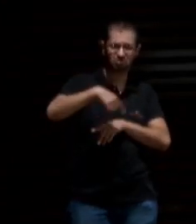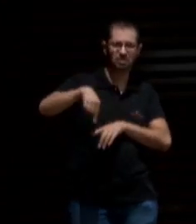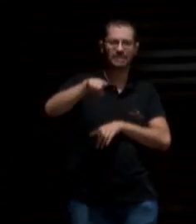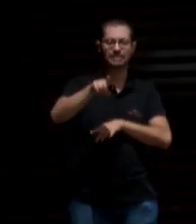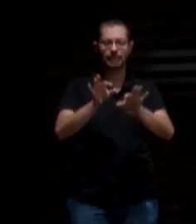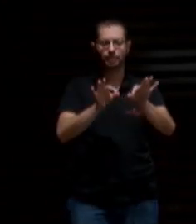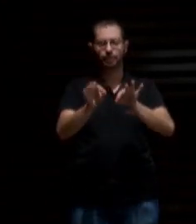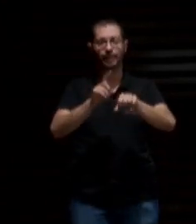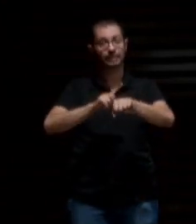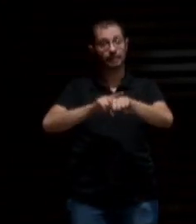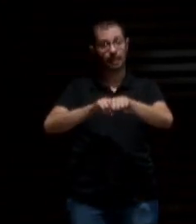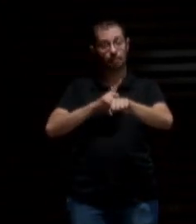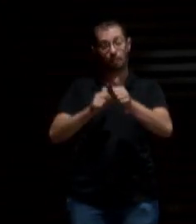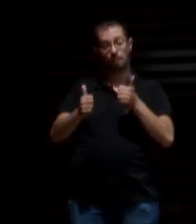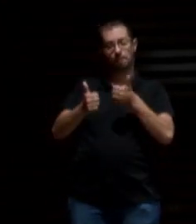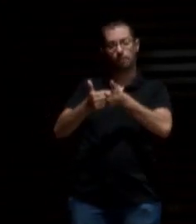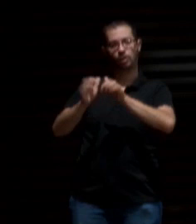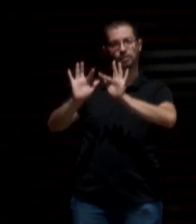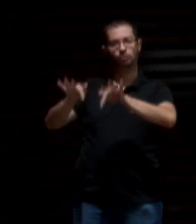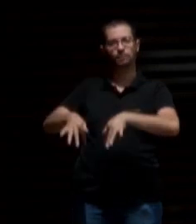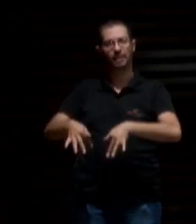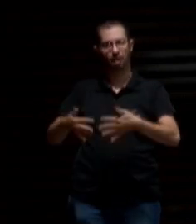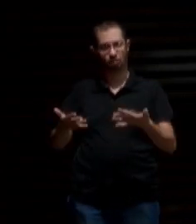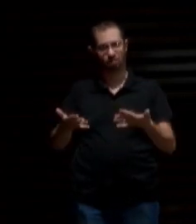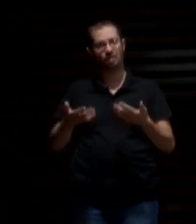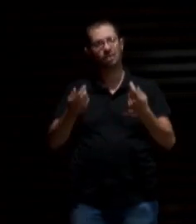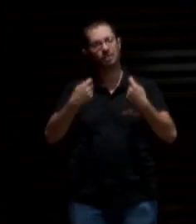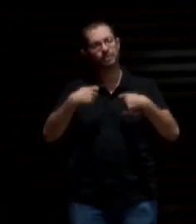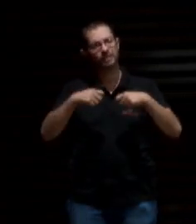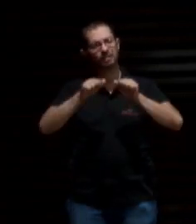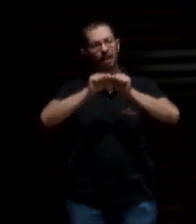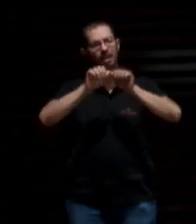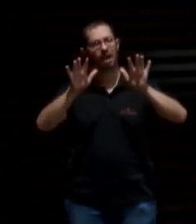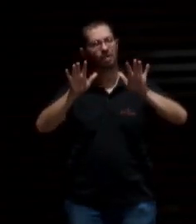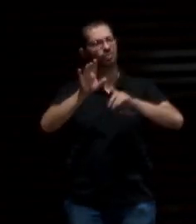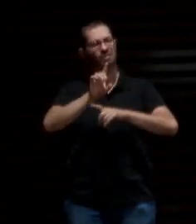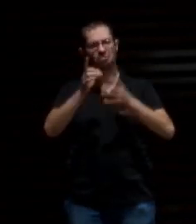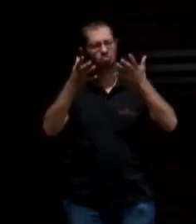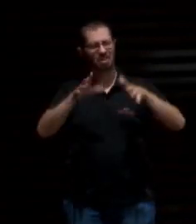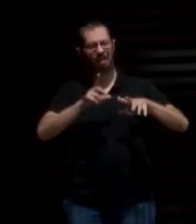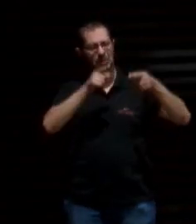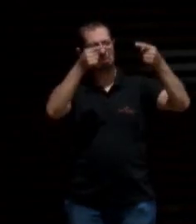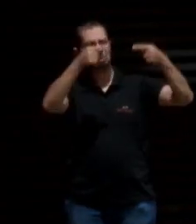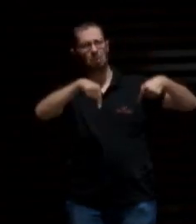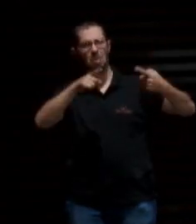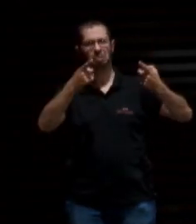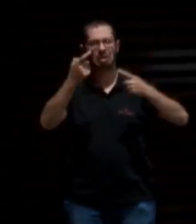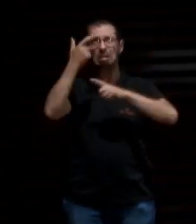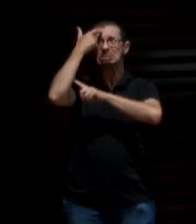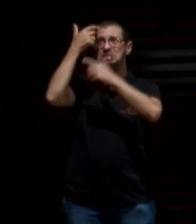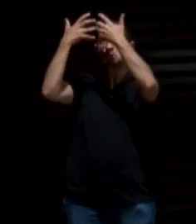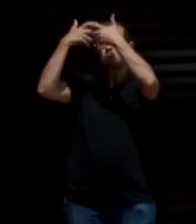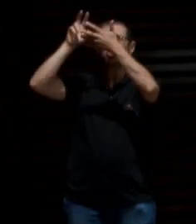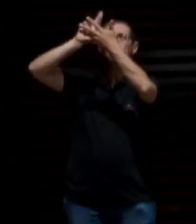fim que está chegando. E eu quero que fique claro, não estou aqui para combater ideologia nenhuma, não é esse o meu papel.